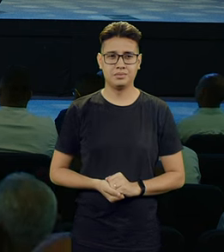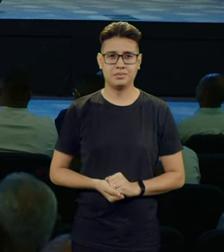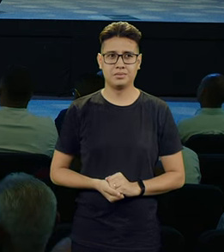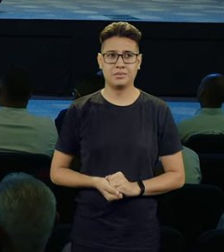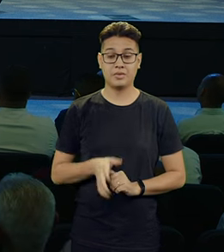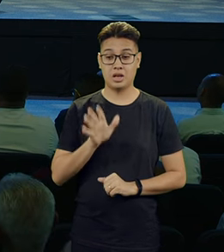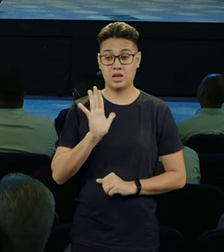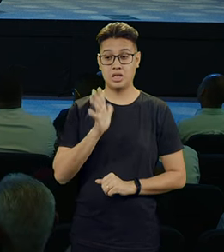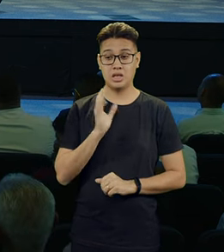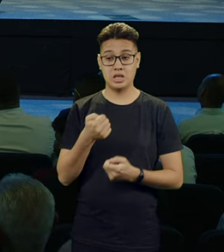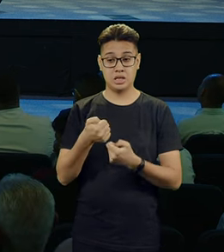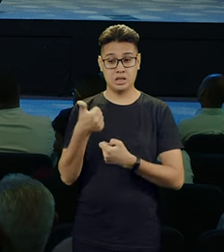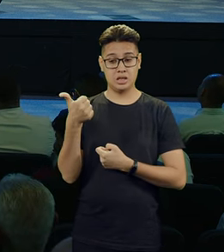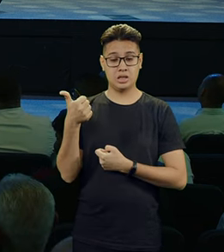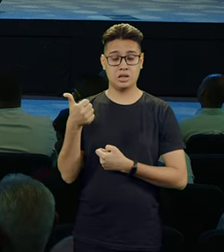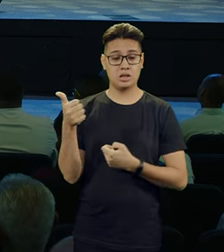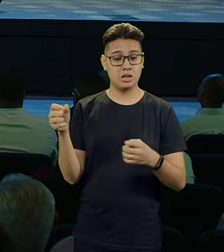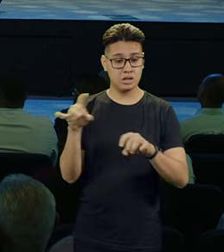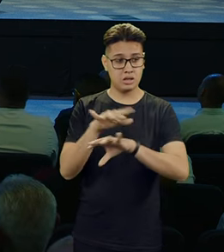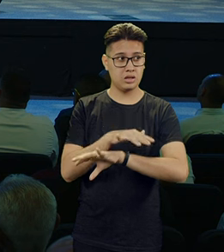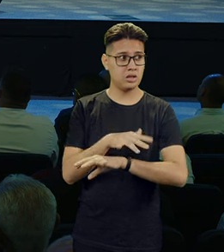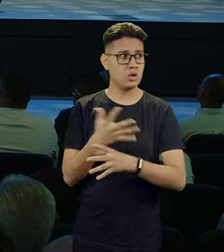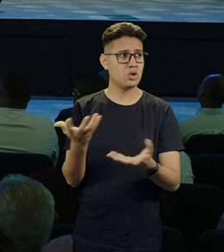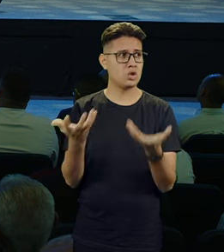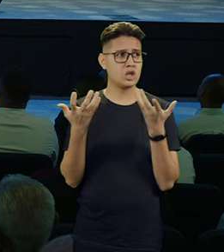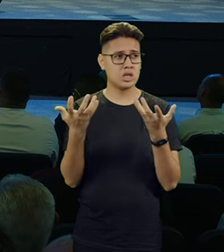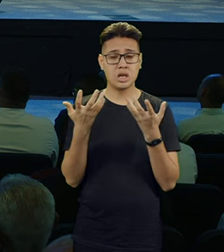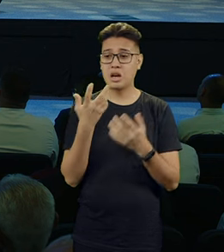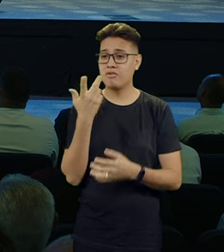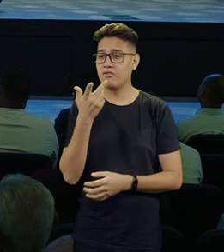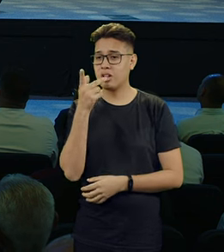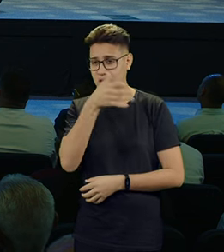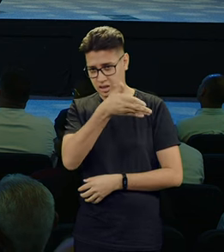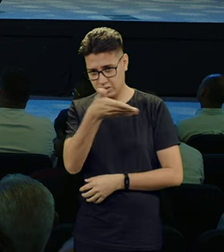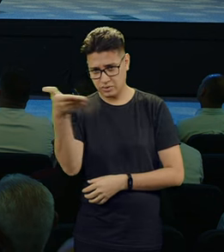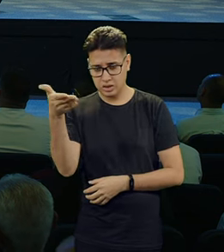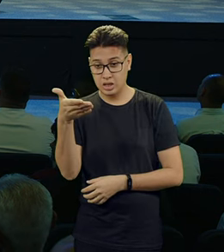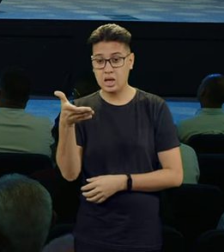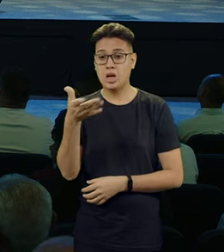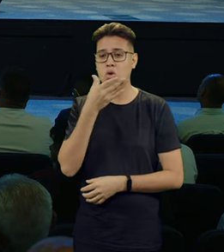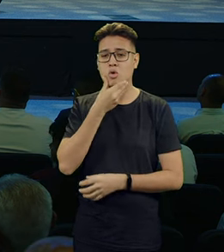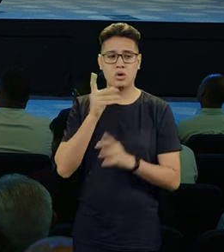Encerrando, eu quero dizer a vocês que homens do reino